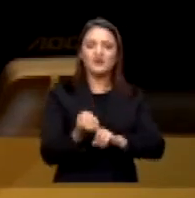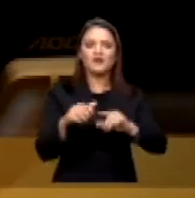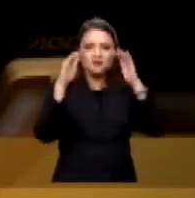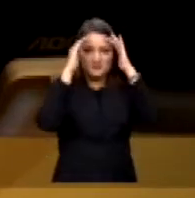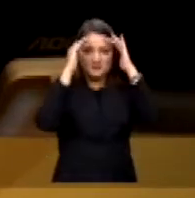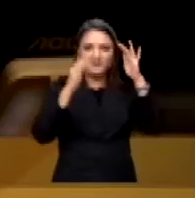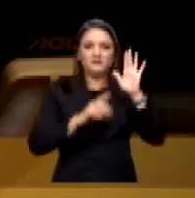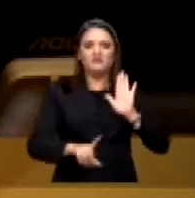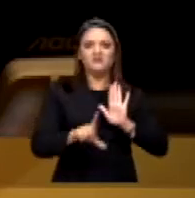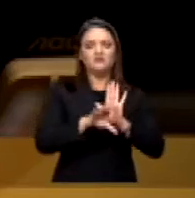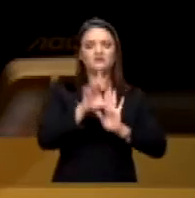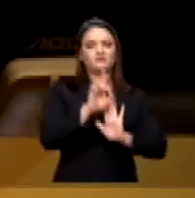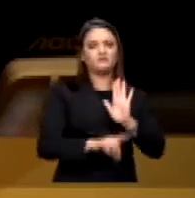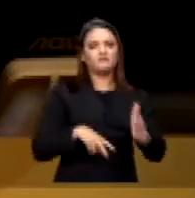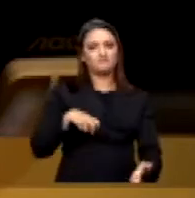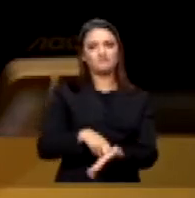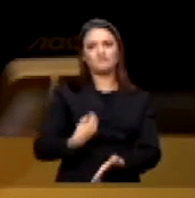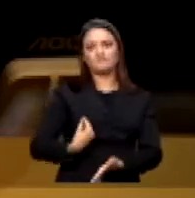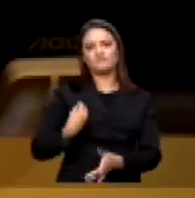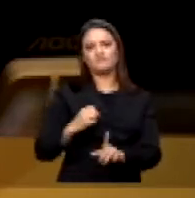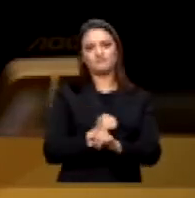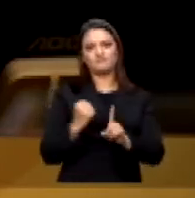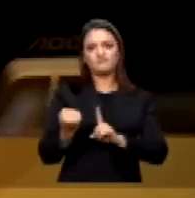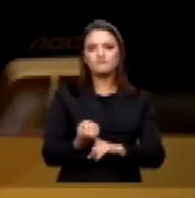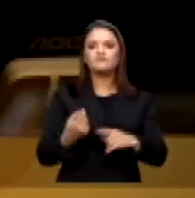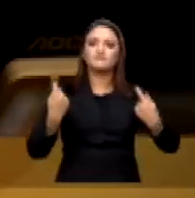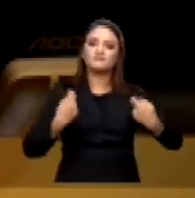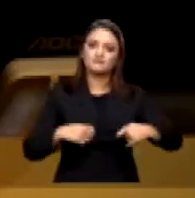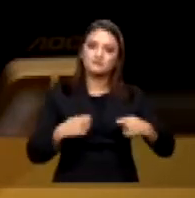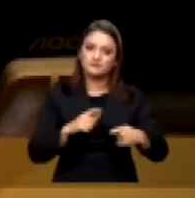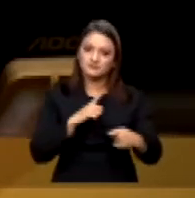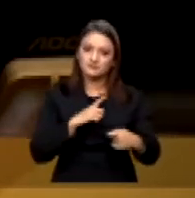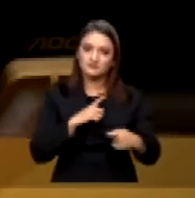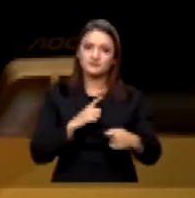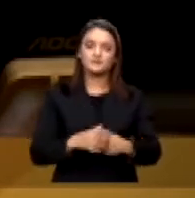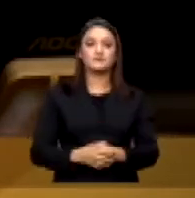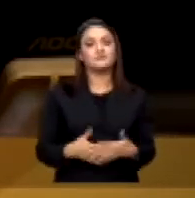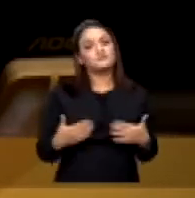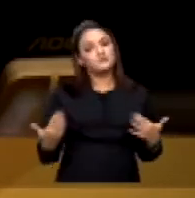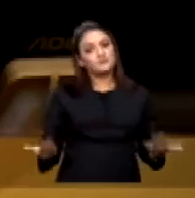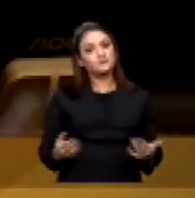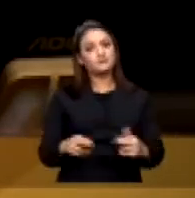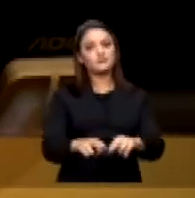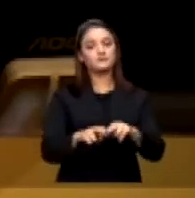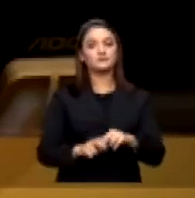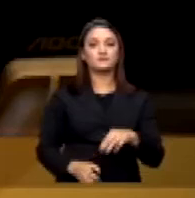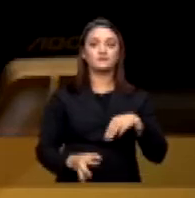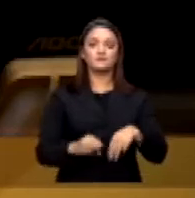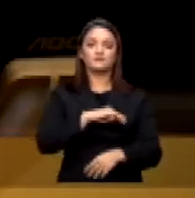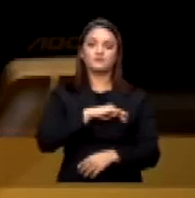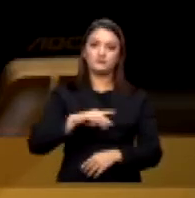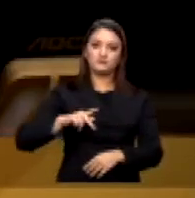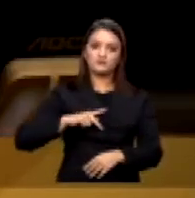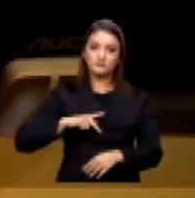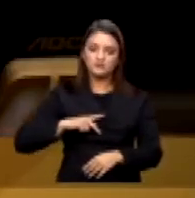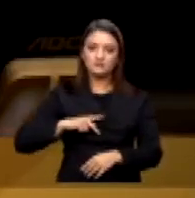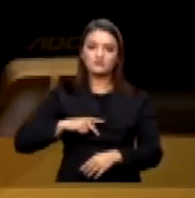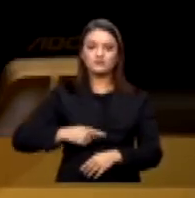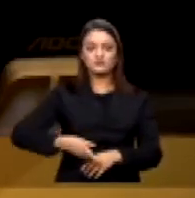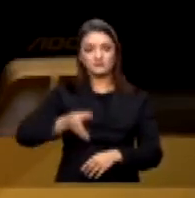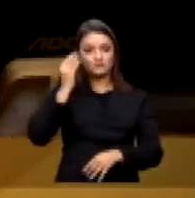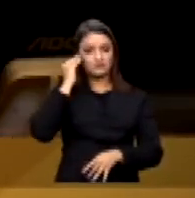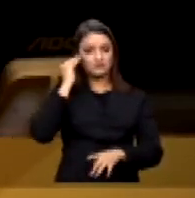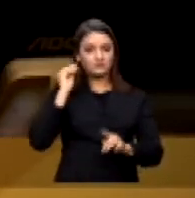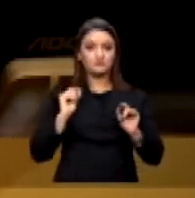das leis que o direito penal e a vida em sociedade exige e requer. Por isso entende o Ministério Público que deva